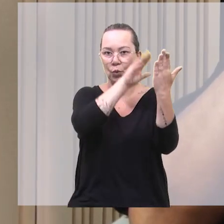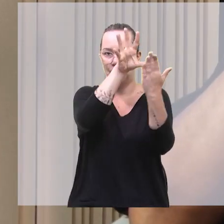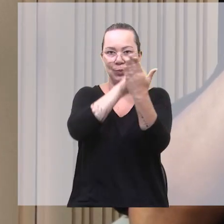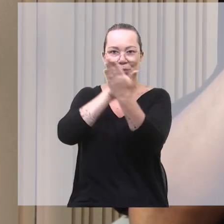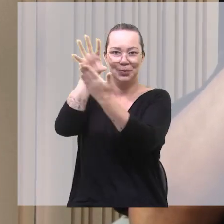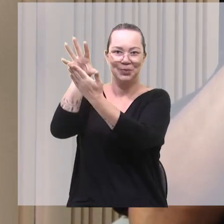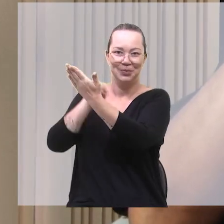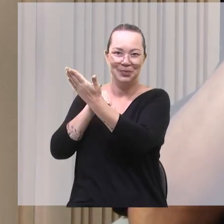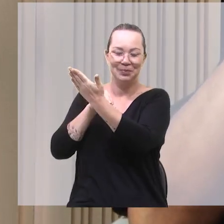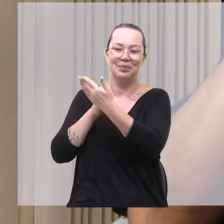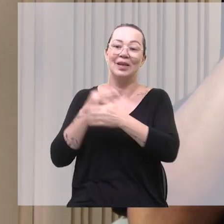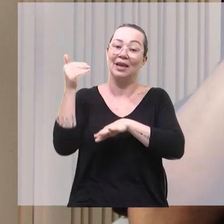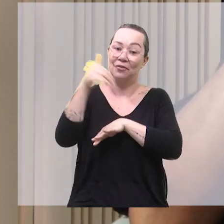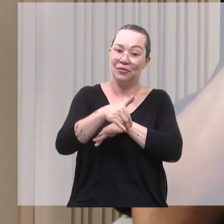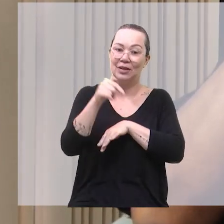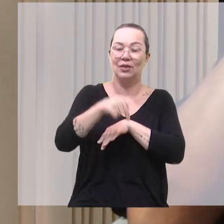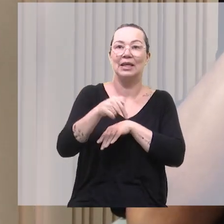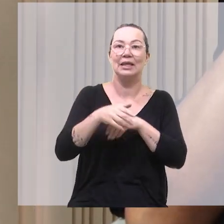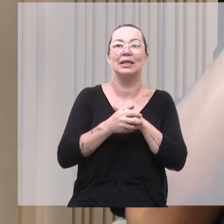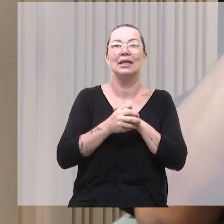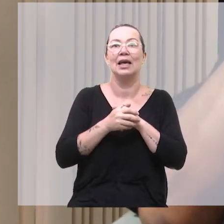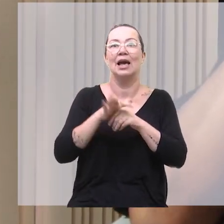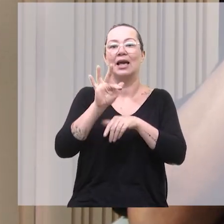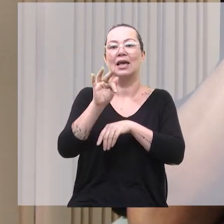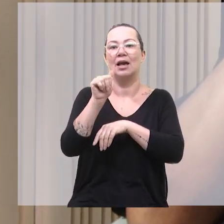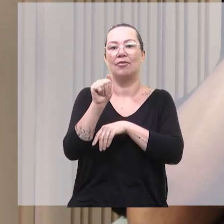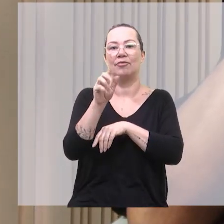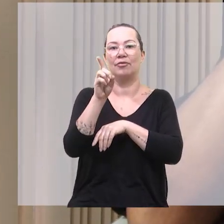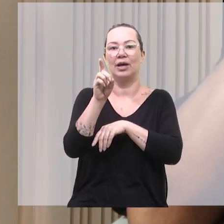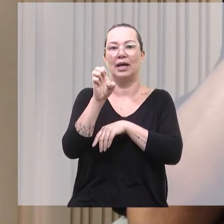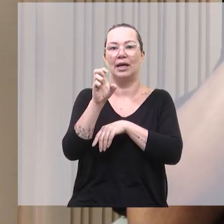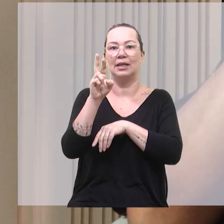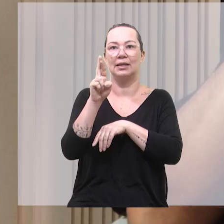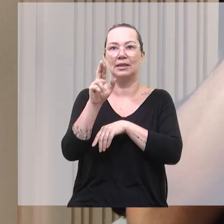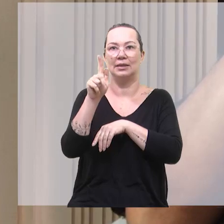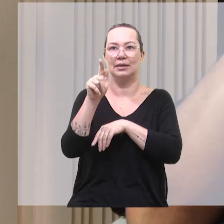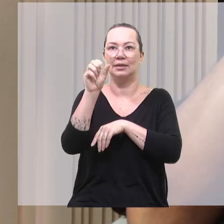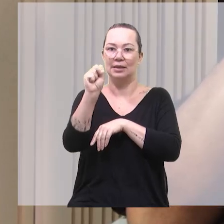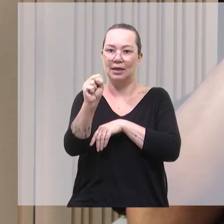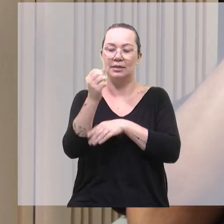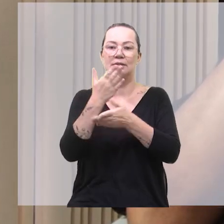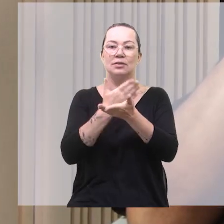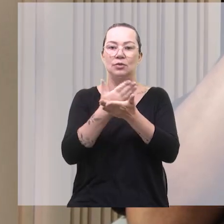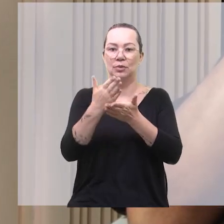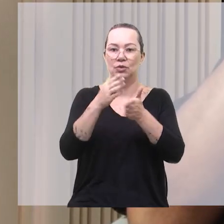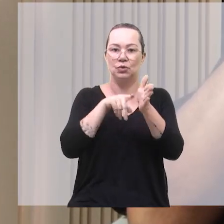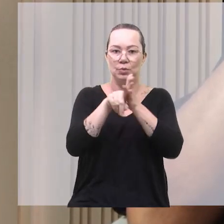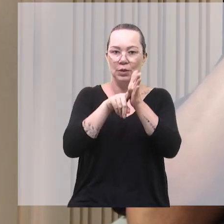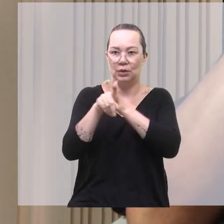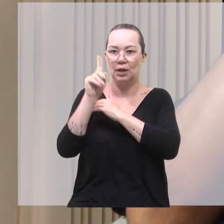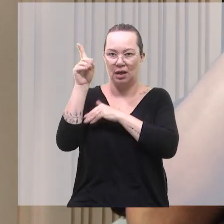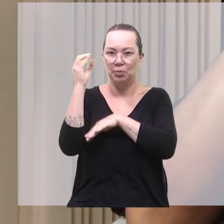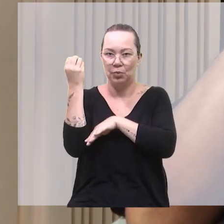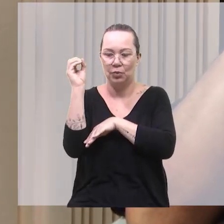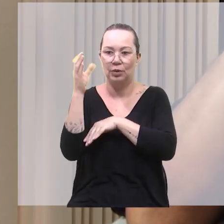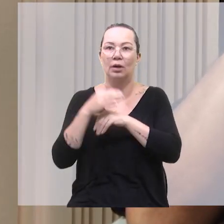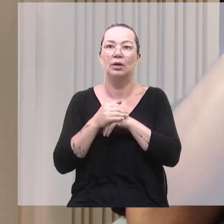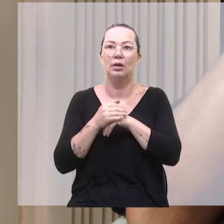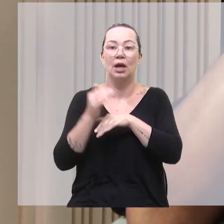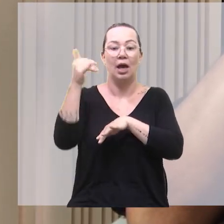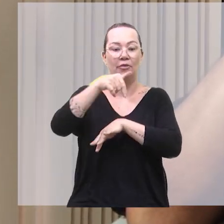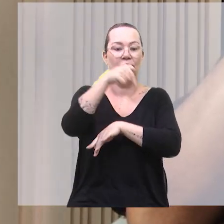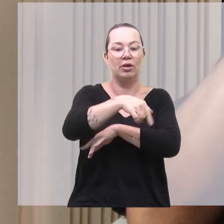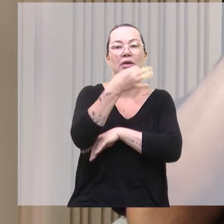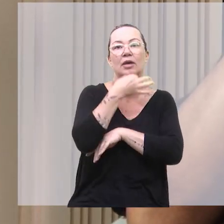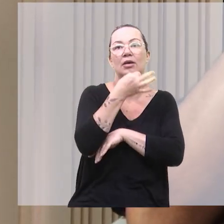né? Aí então foi aonde veio, a FADERGS em Porto Alegre começou a fazer um estudo, e aí ele